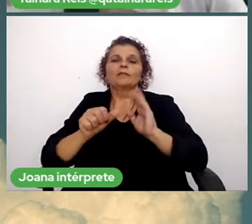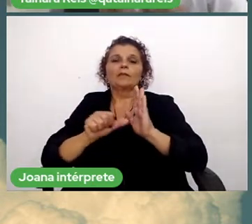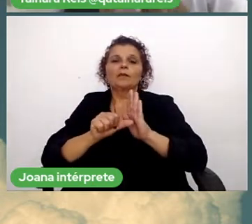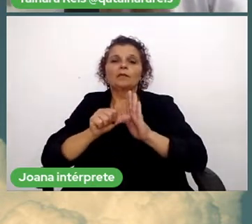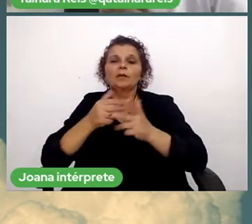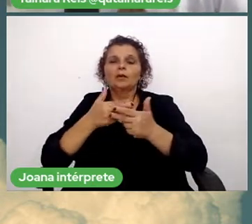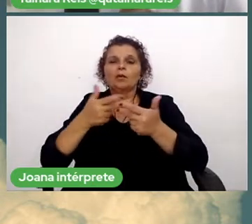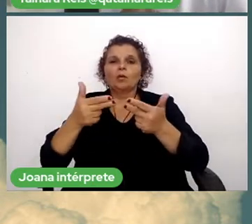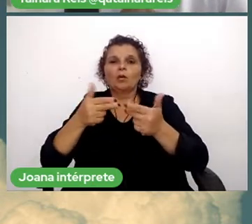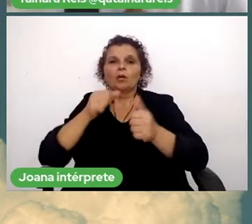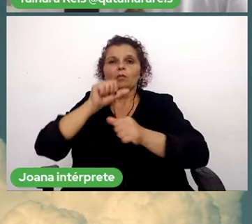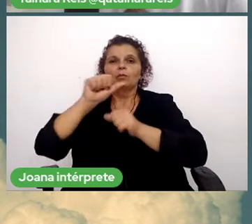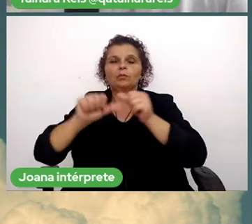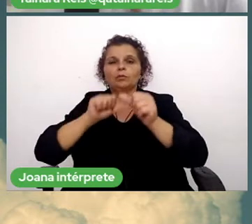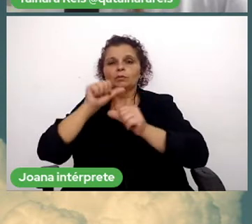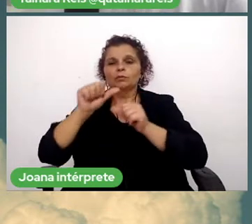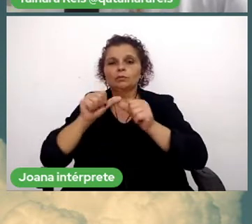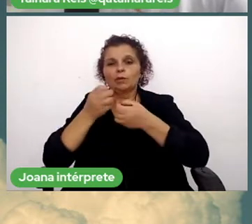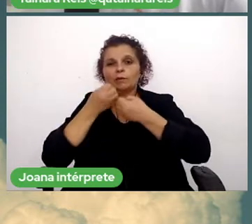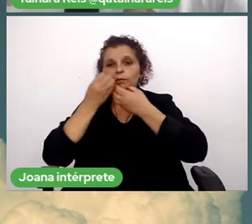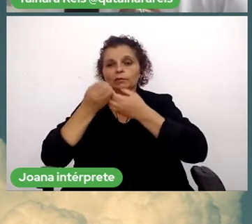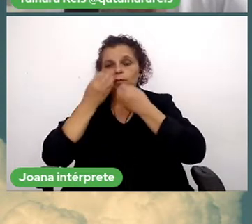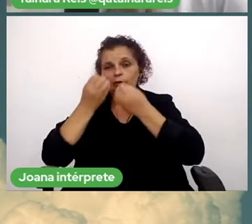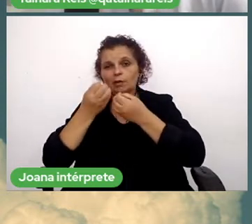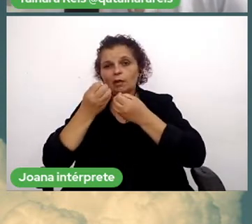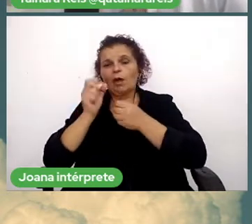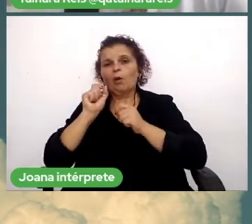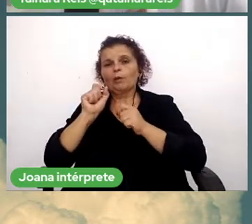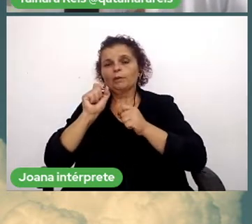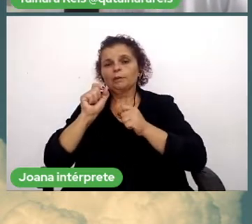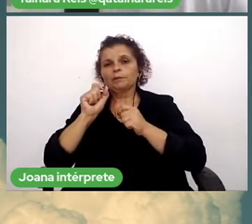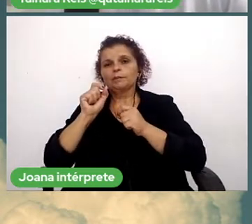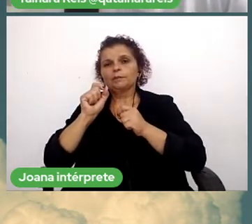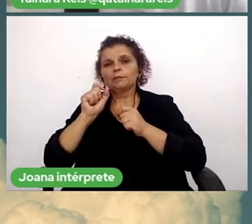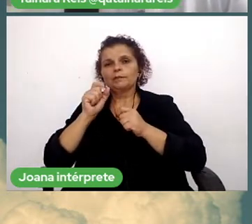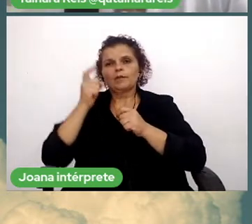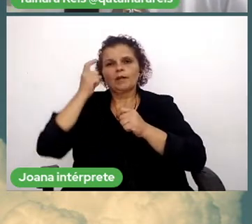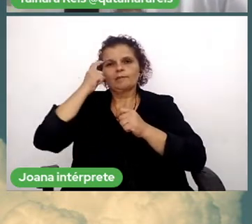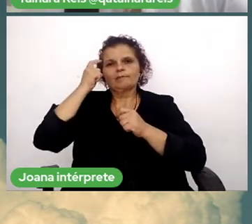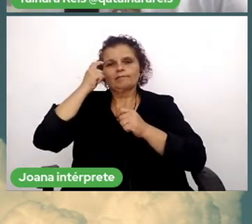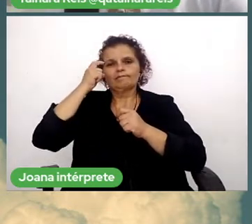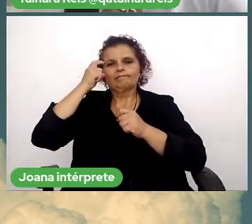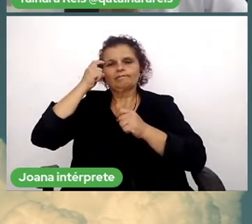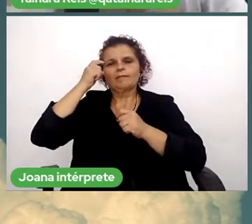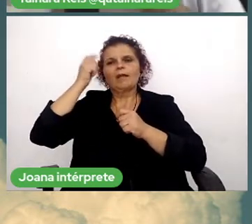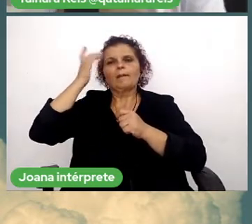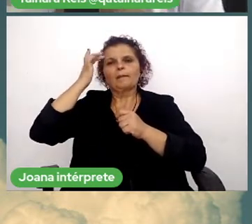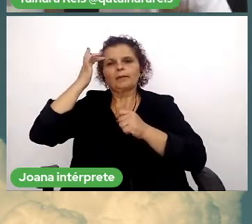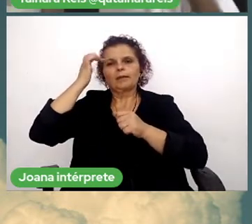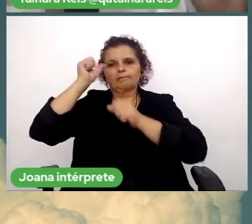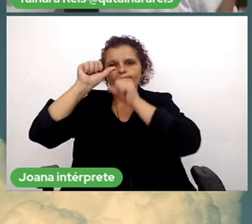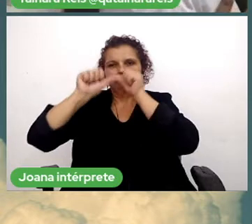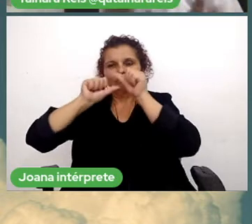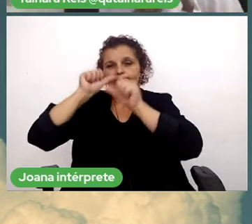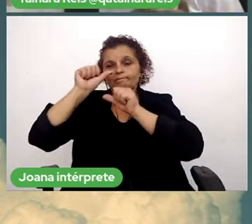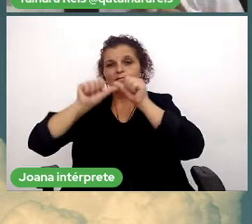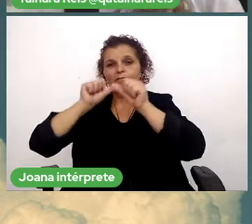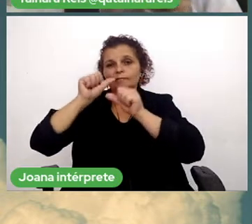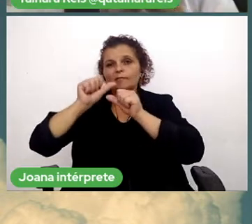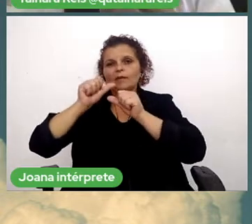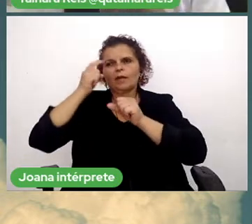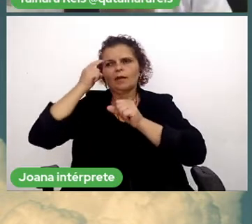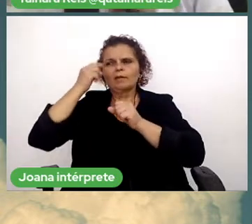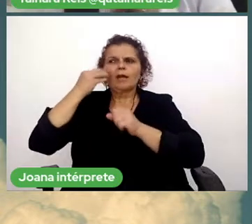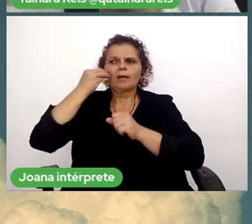gente usar a abordagem Shift Left, é a mentalidade. Como eu disse, ter a mentalidade de quem testa